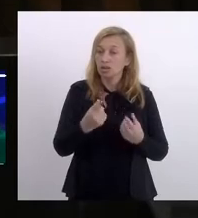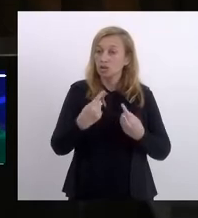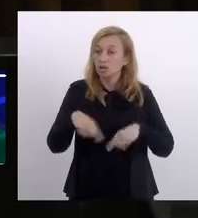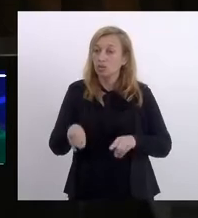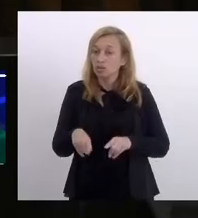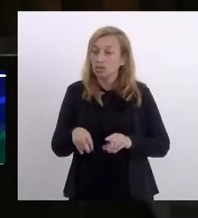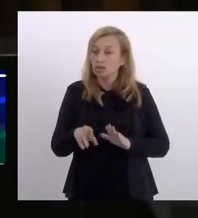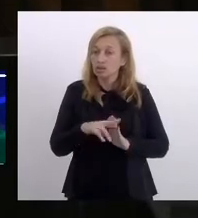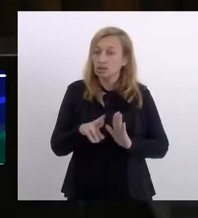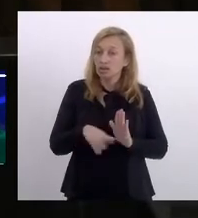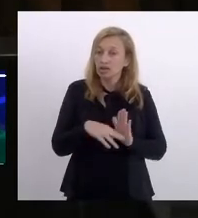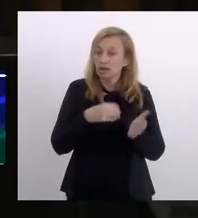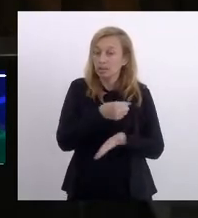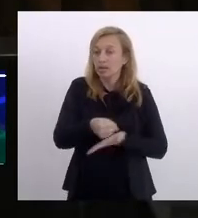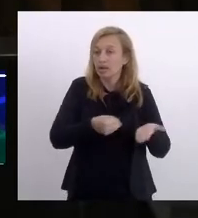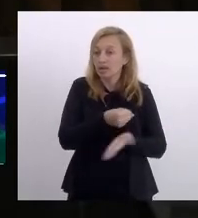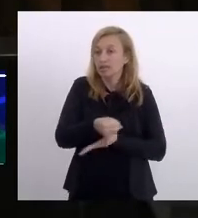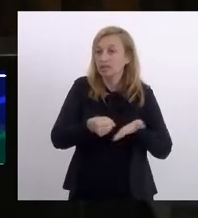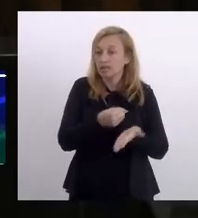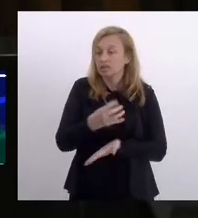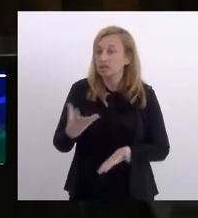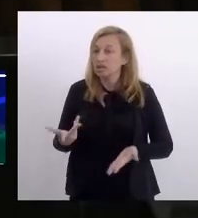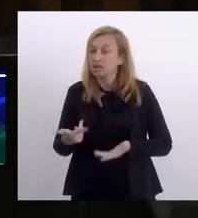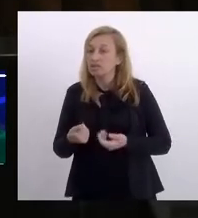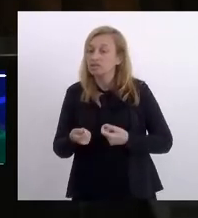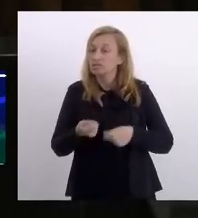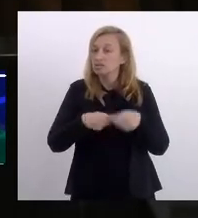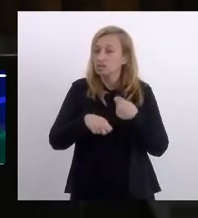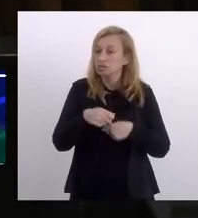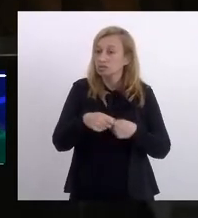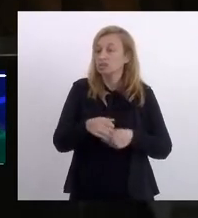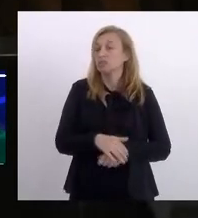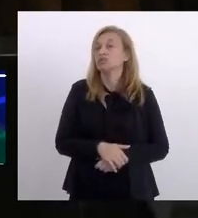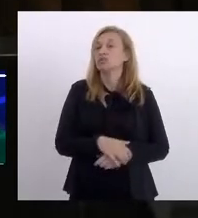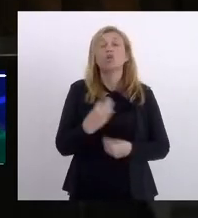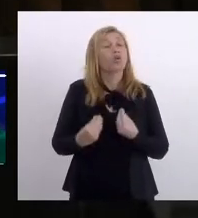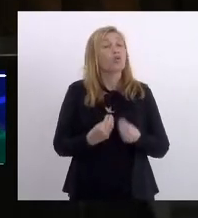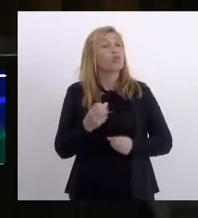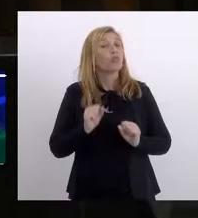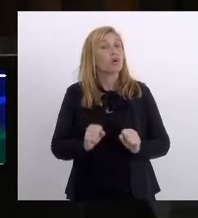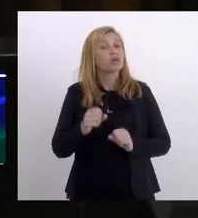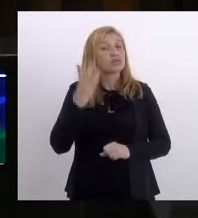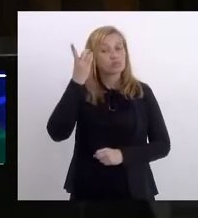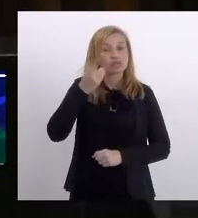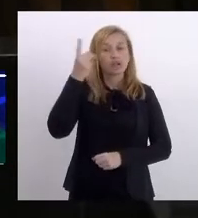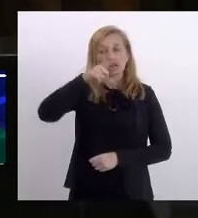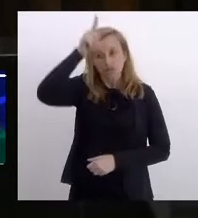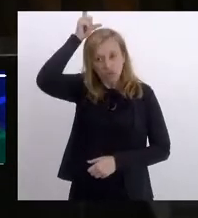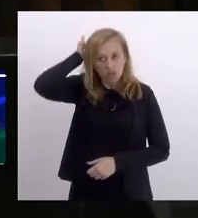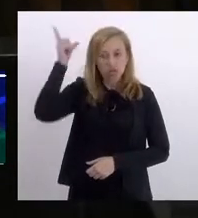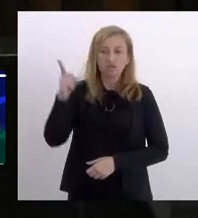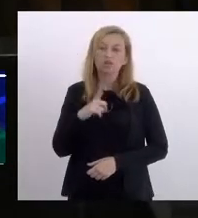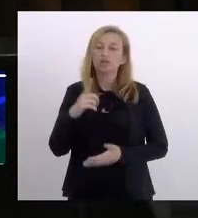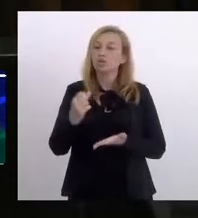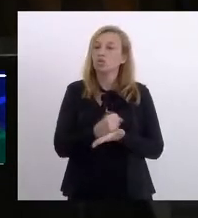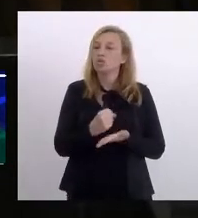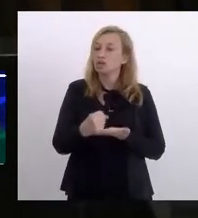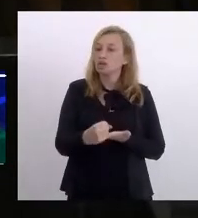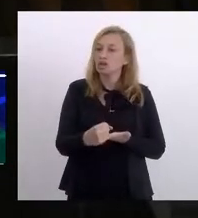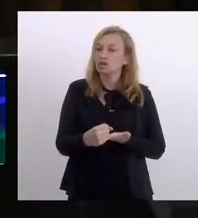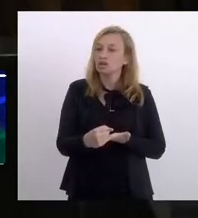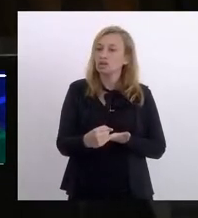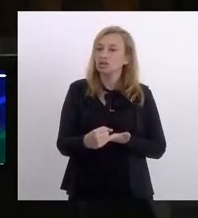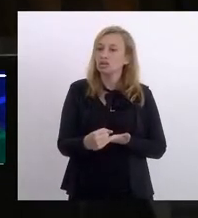básicos, como o princípio da eficiência e da economicidade. Como é que pode, deputado Luiz Paulo, ter um contrato